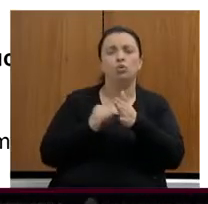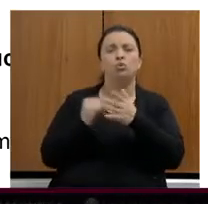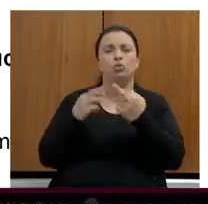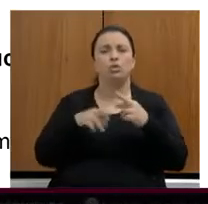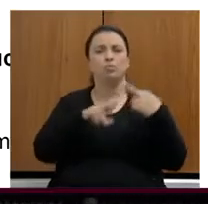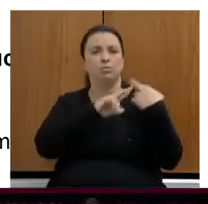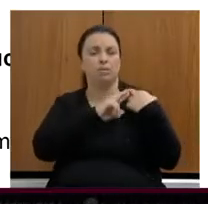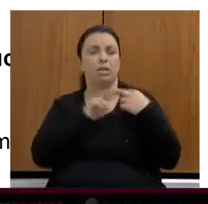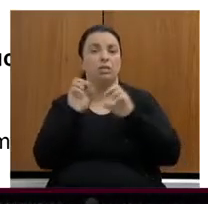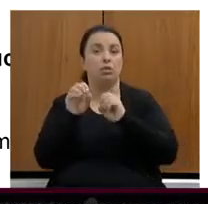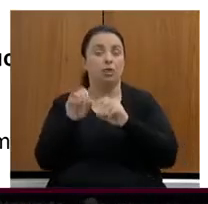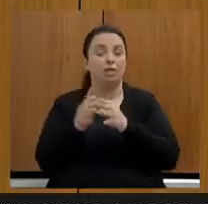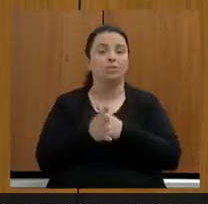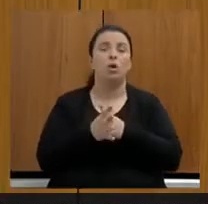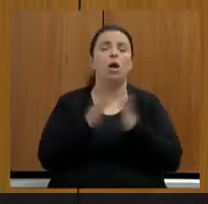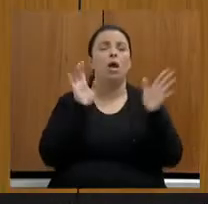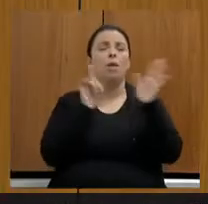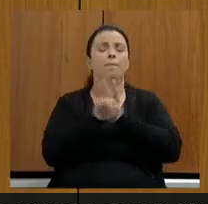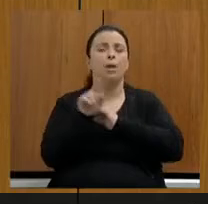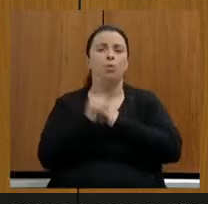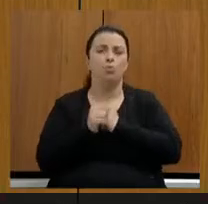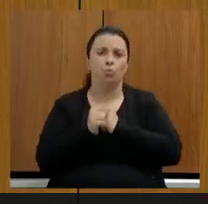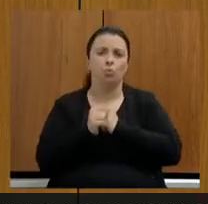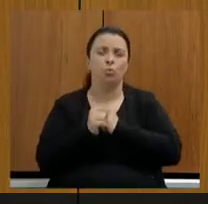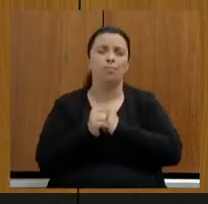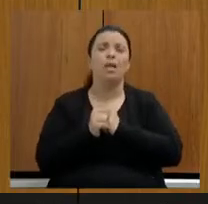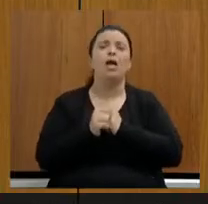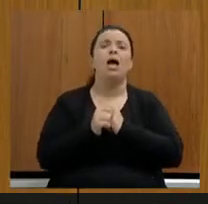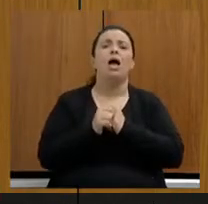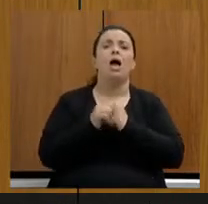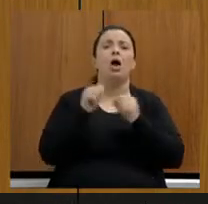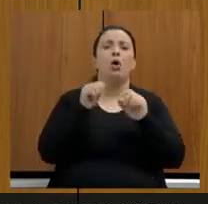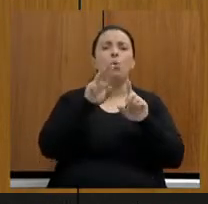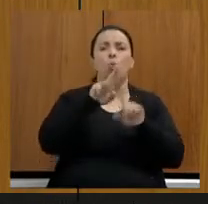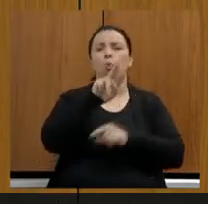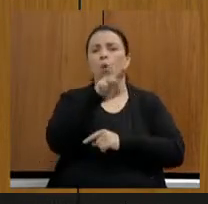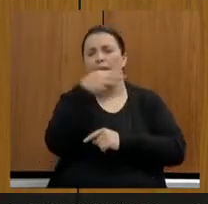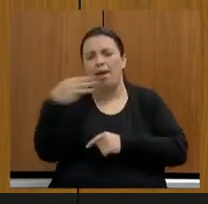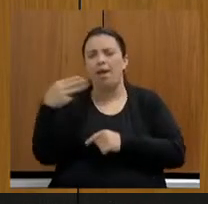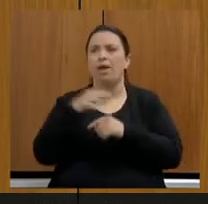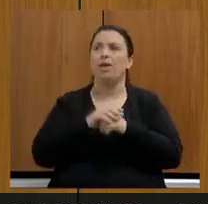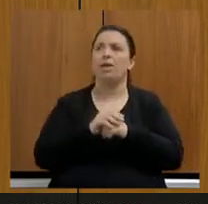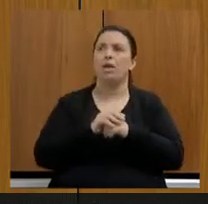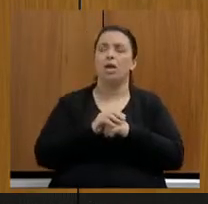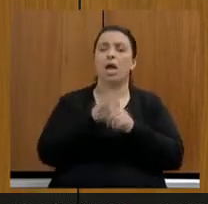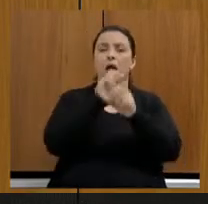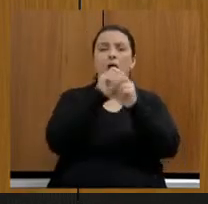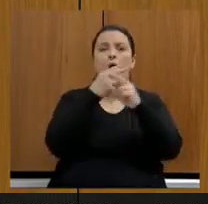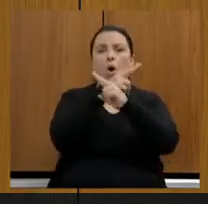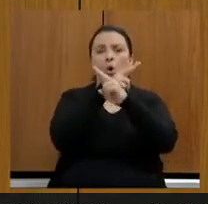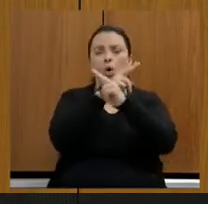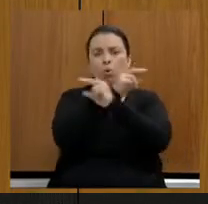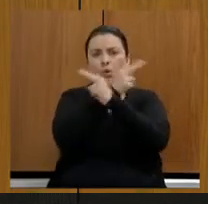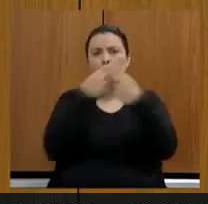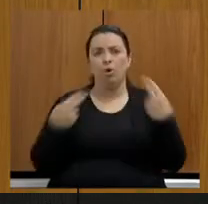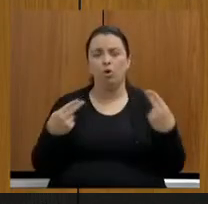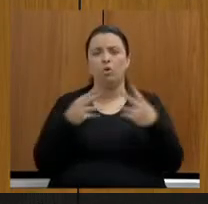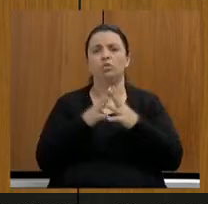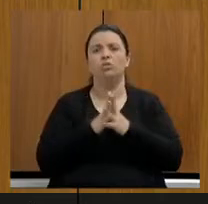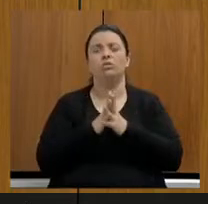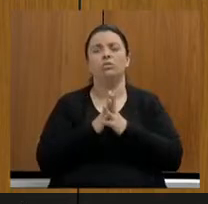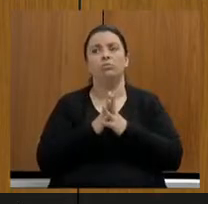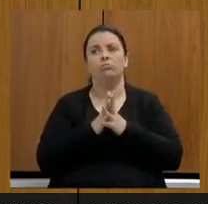perguntaria ao Yang a unimontes institutos federais não poderiam atuar Nos programas de Formação específicos e demais